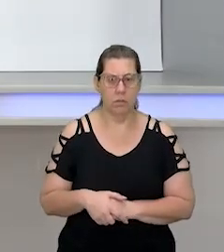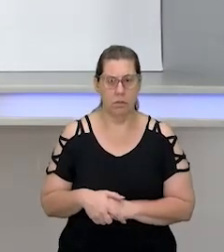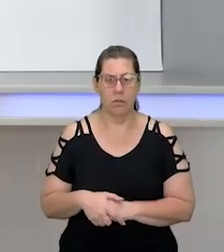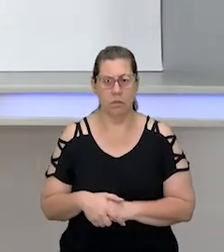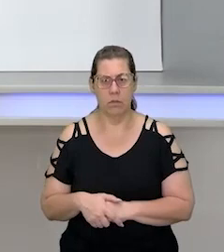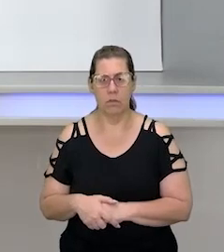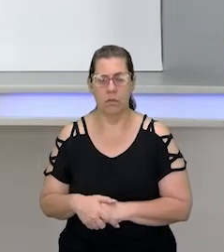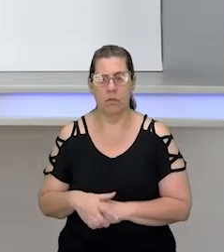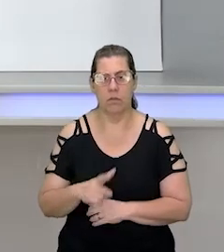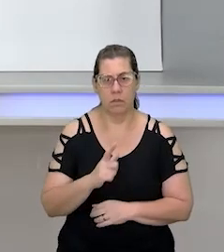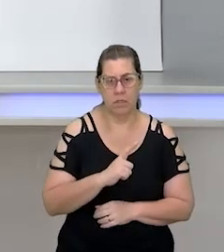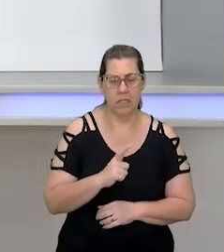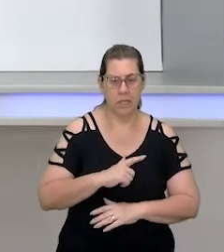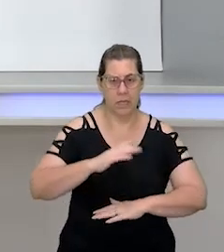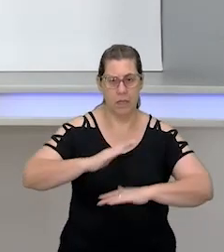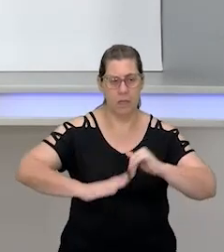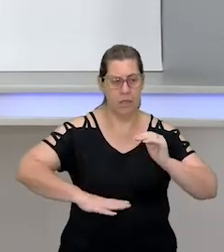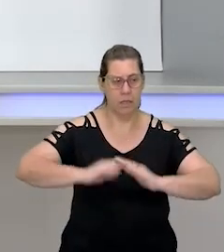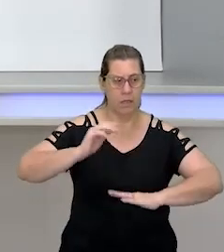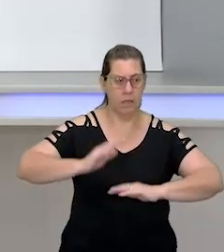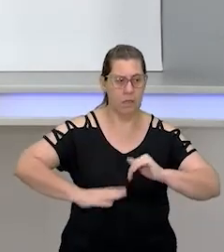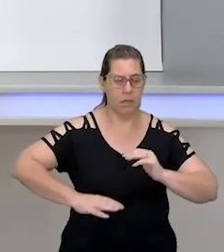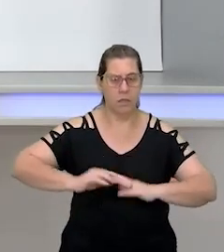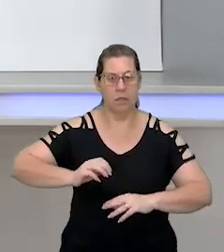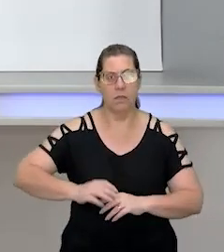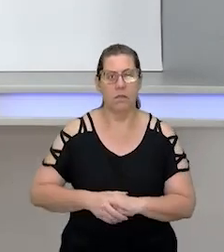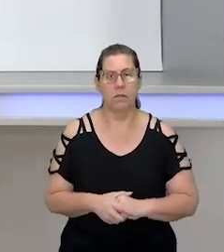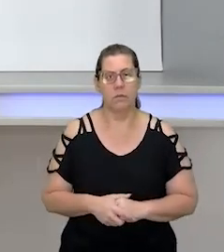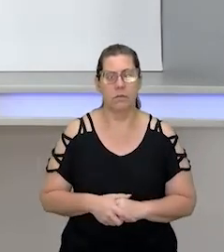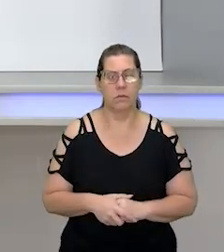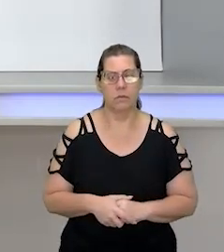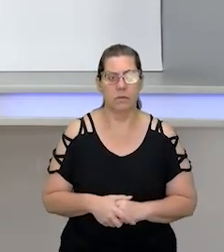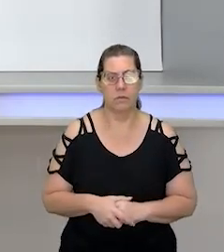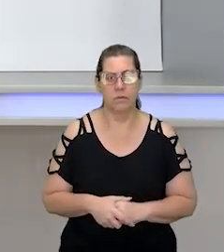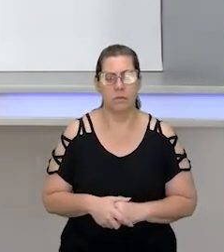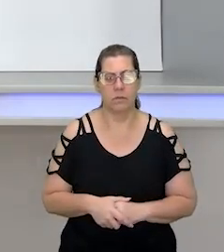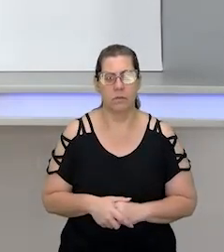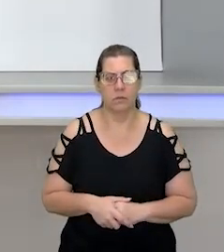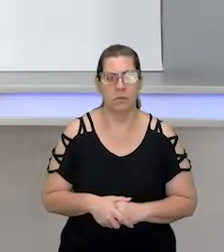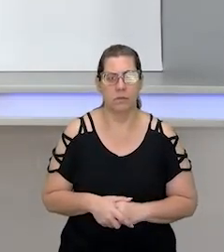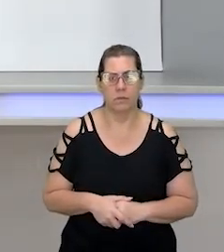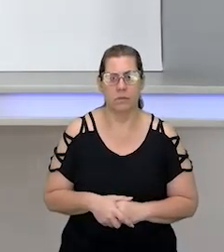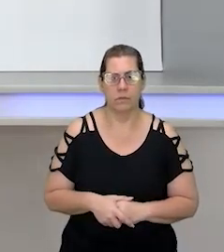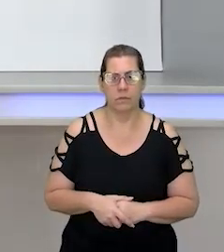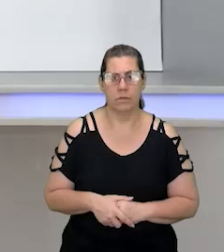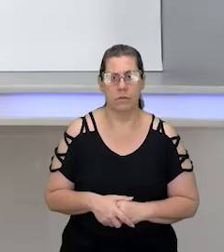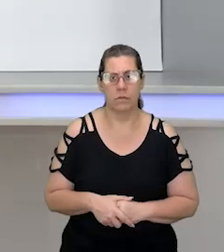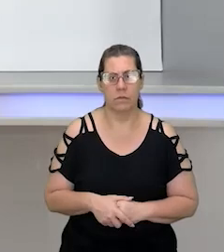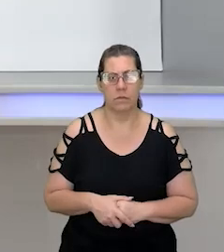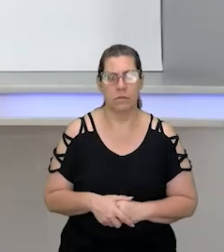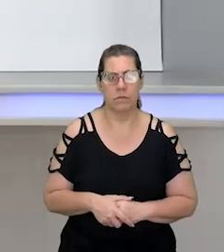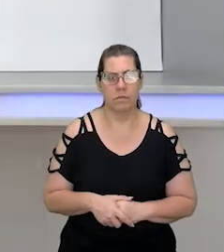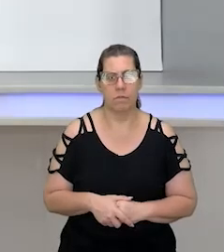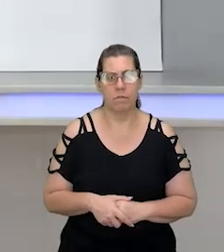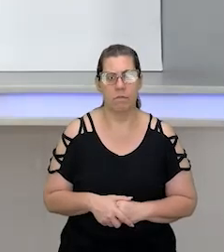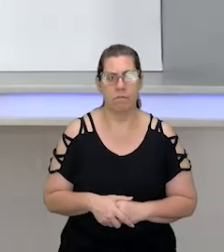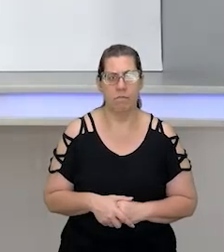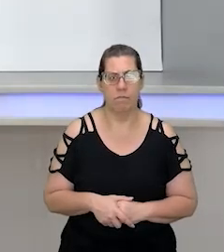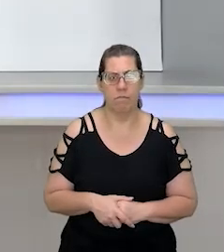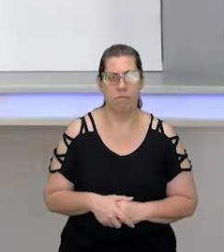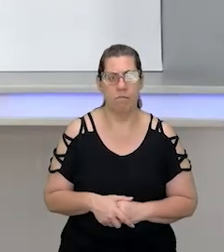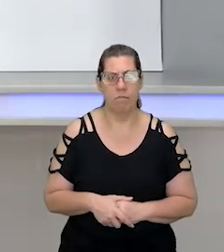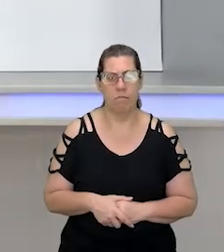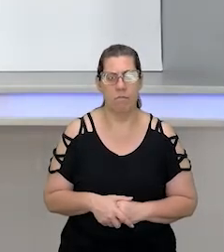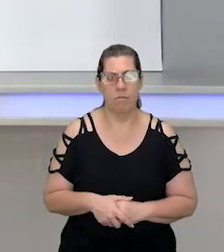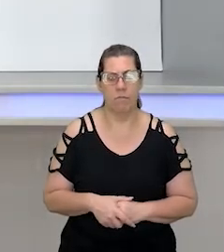o esqueleto do nosso kata que a gente faz da branca para a amarela, tá? Então comecei, fiz o cumprimento, os virei aqui, tá